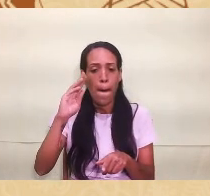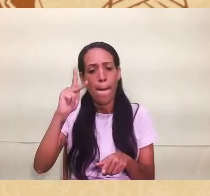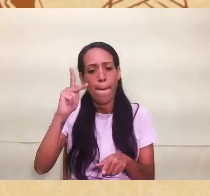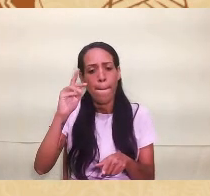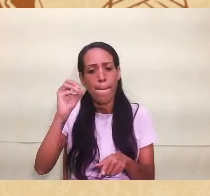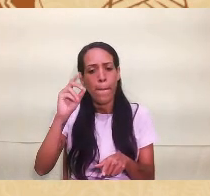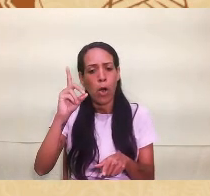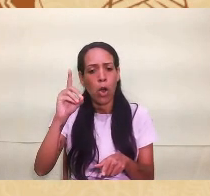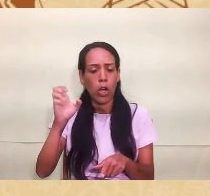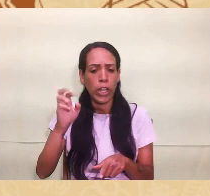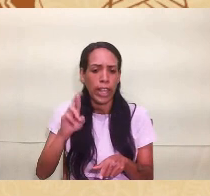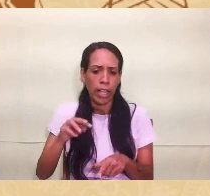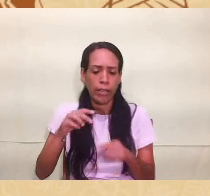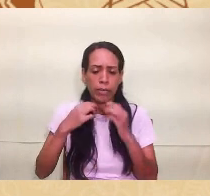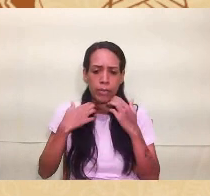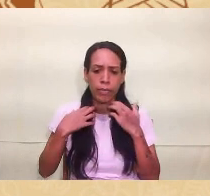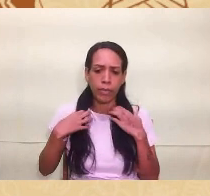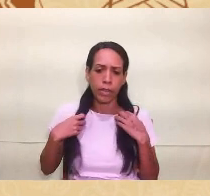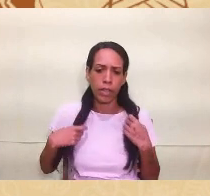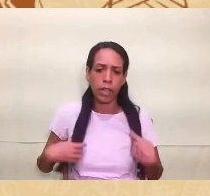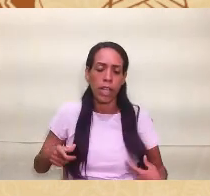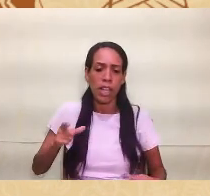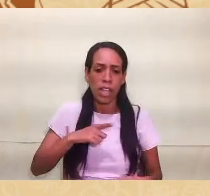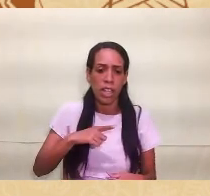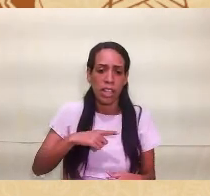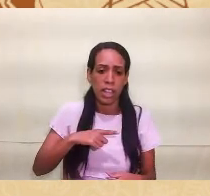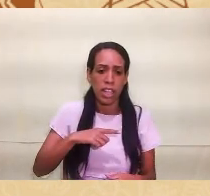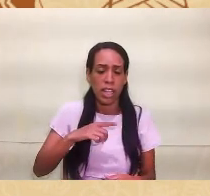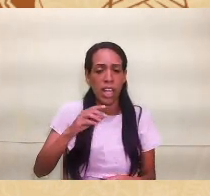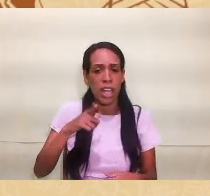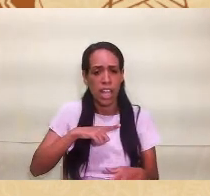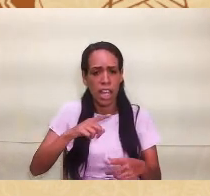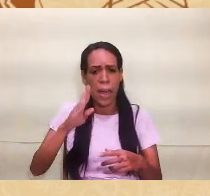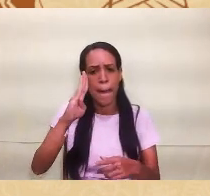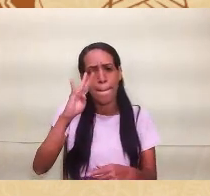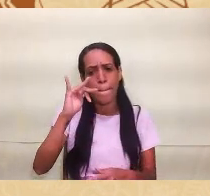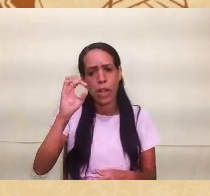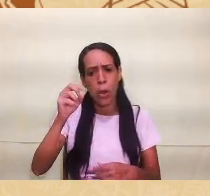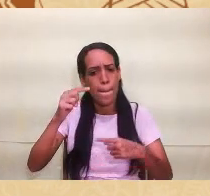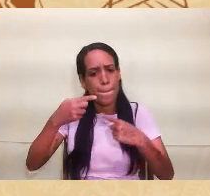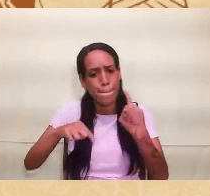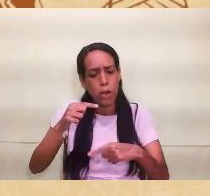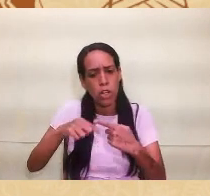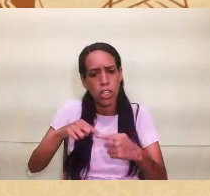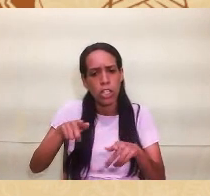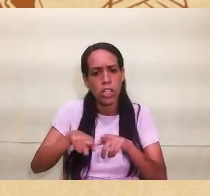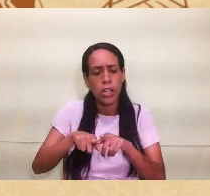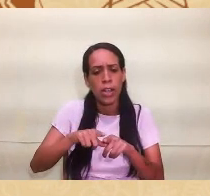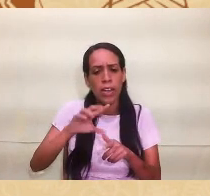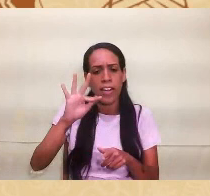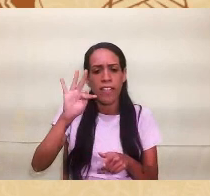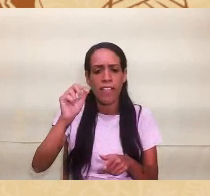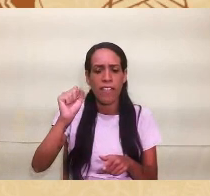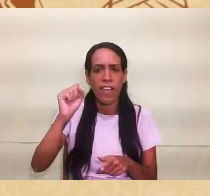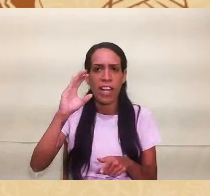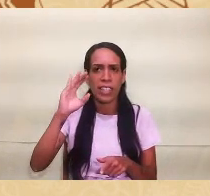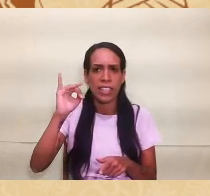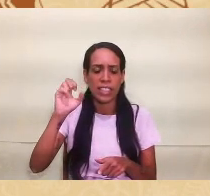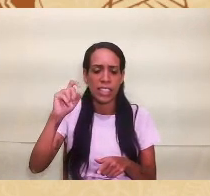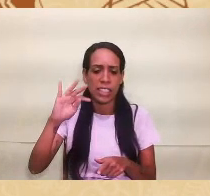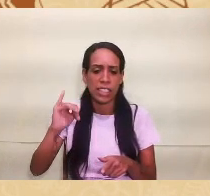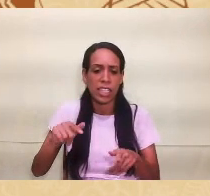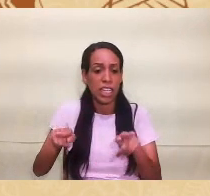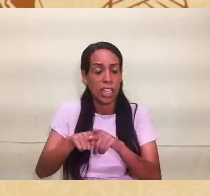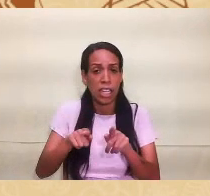mim, existe um bionecropoder e existe uma bionecropolítica O fascista, o miliciano, o genocida, que